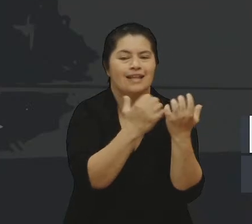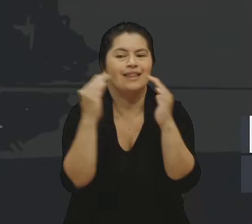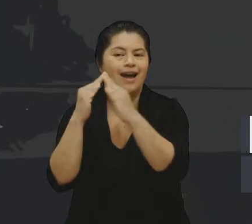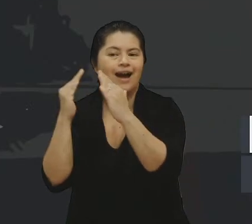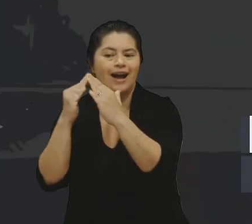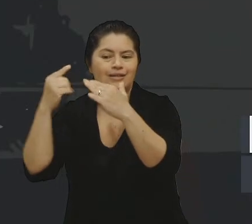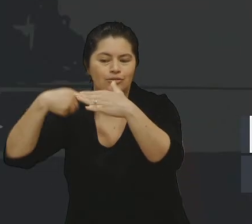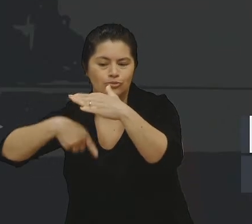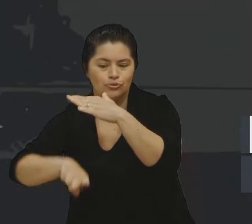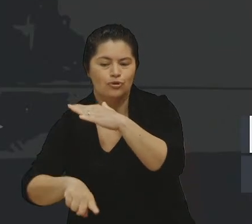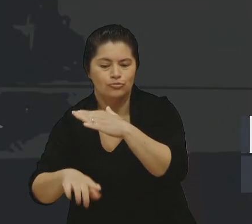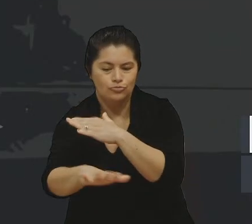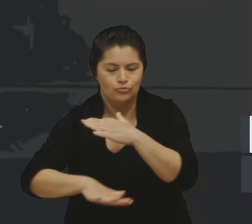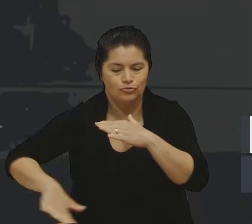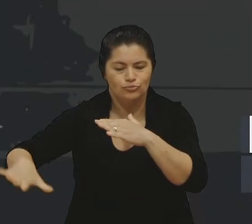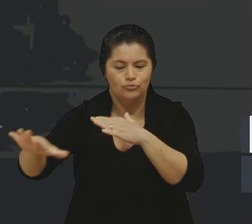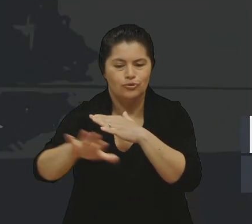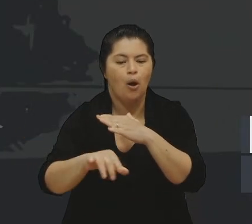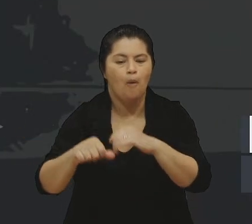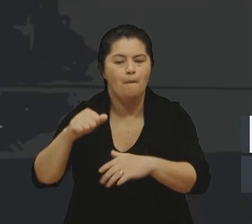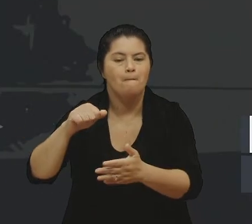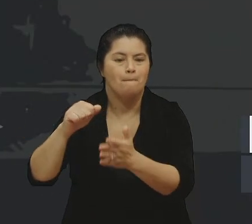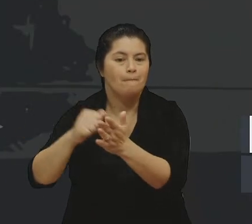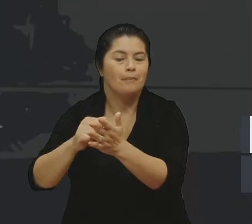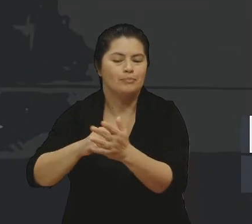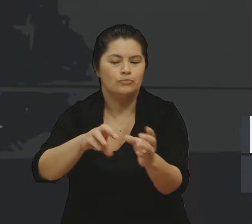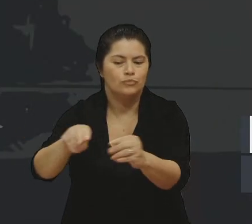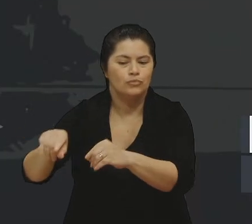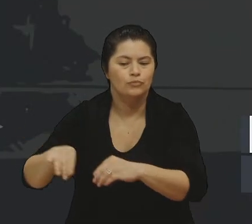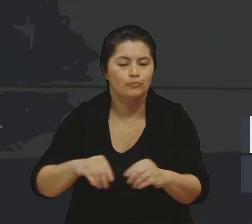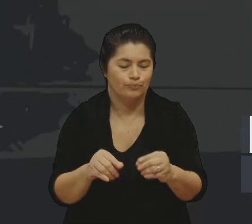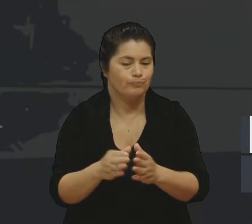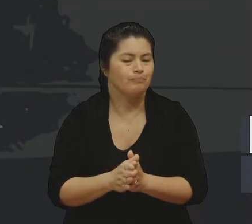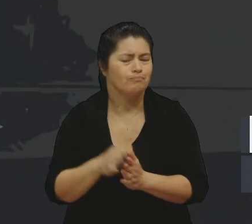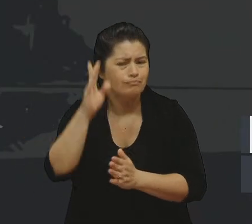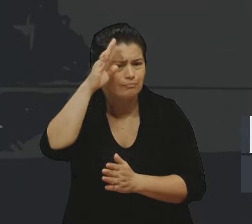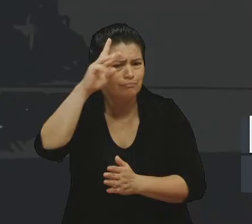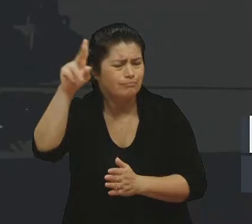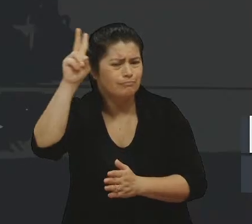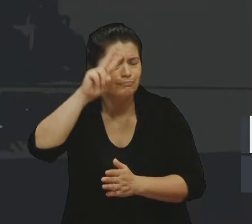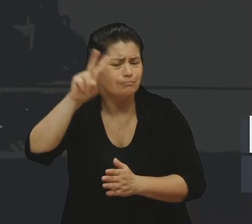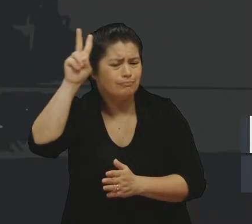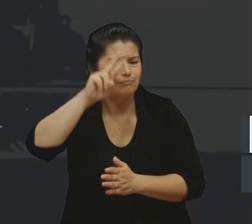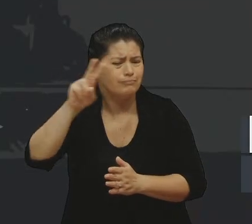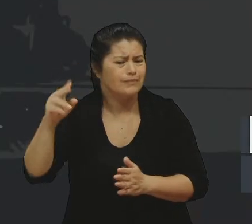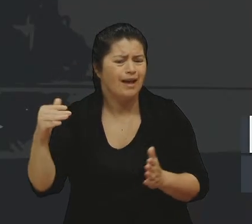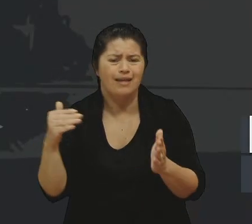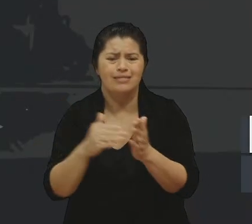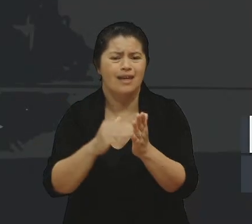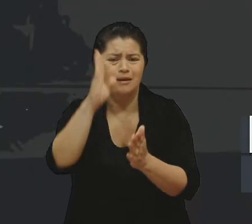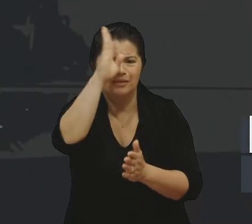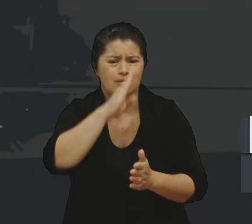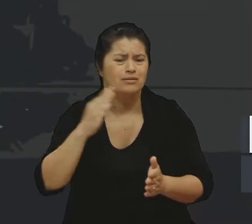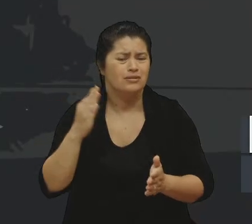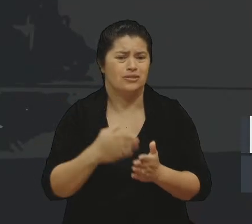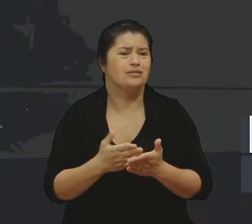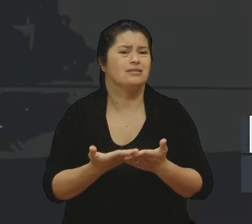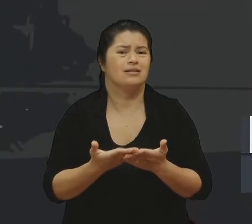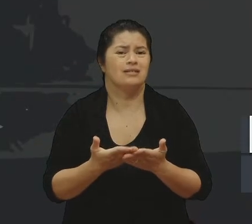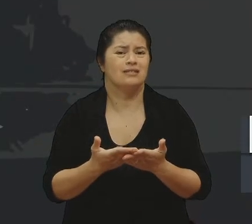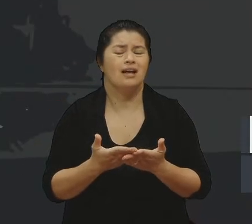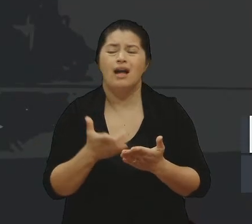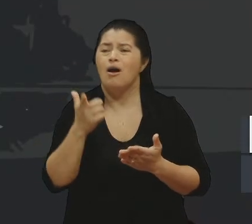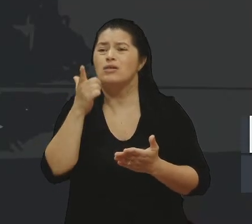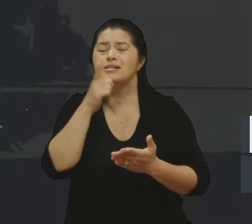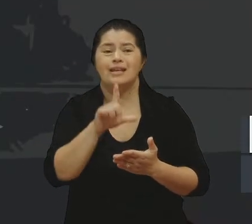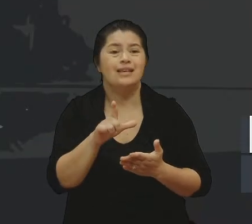de chão batido, para a gente poder ter o que comer. Eu me lembro como se fosse hoje isso. A gente passou até a meia-noite acordado, com fome, ninguém conseguia dormir, a gente tomou a decisão